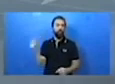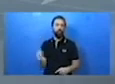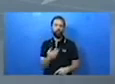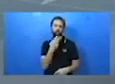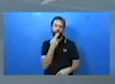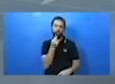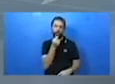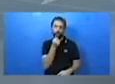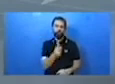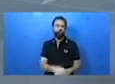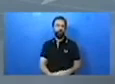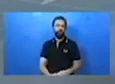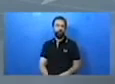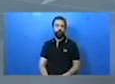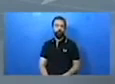lápis mesmo